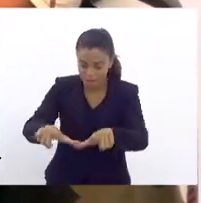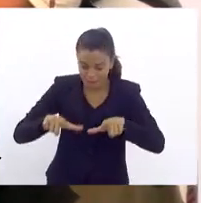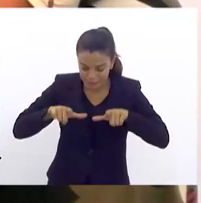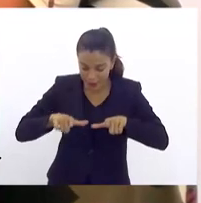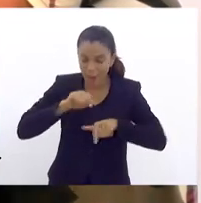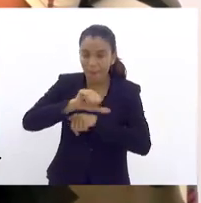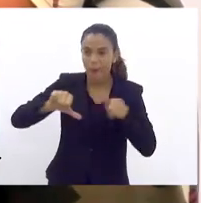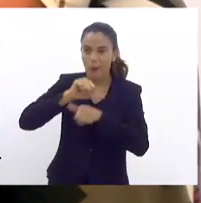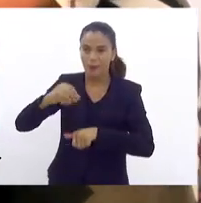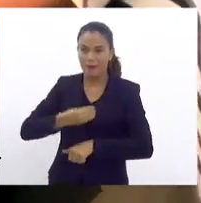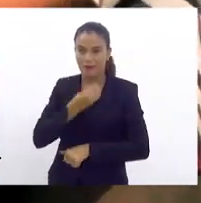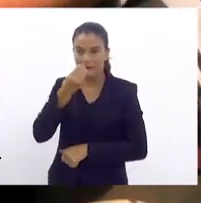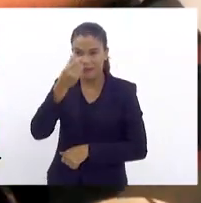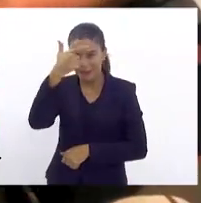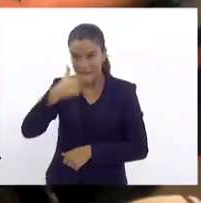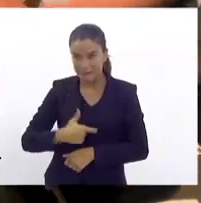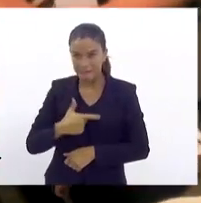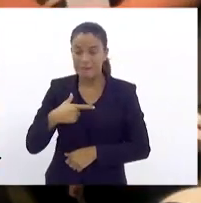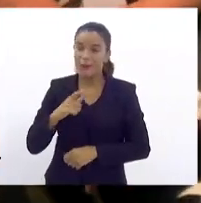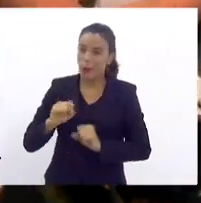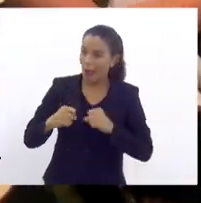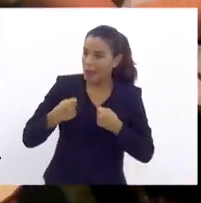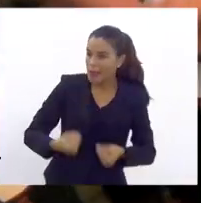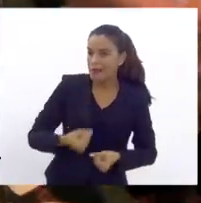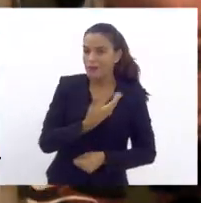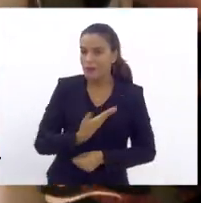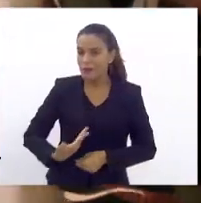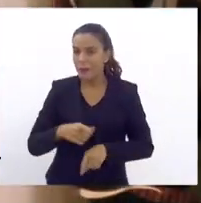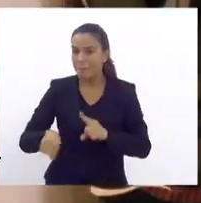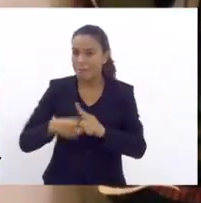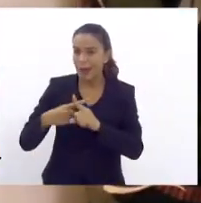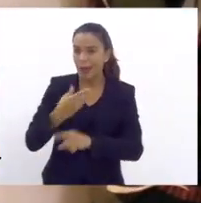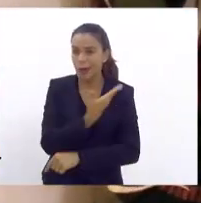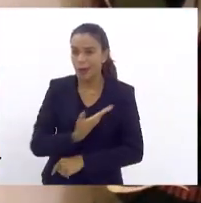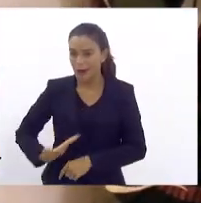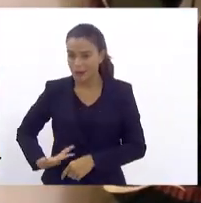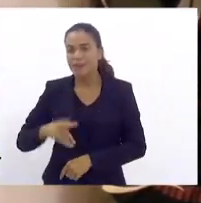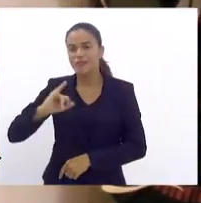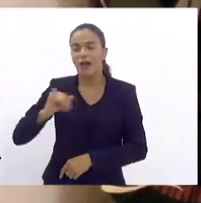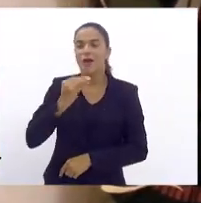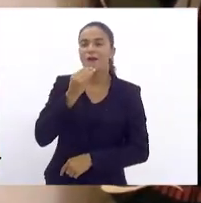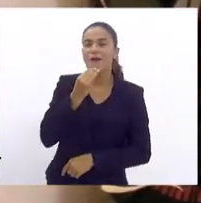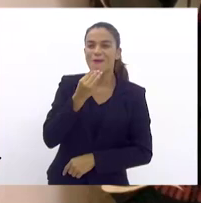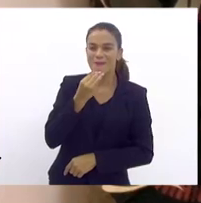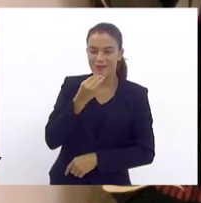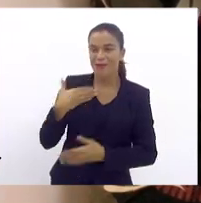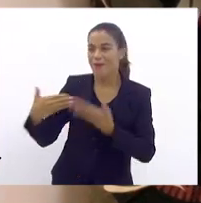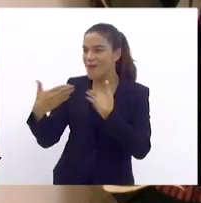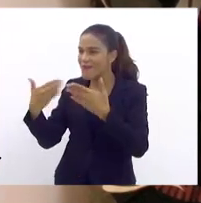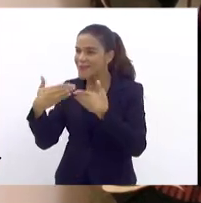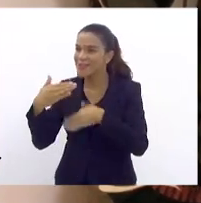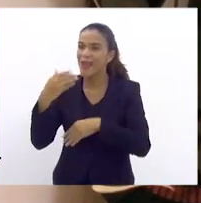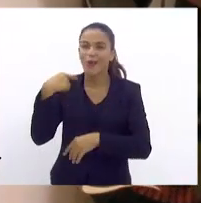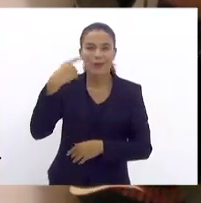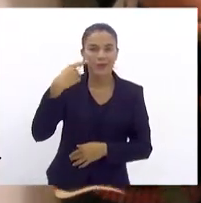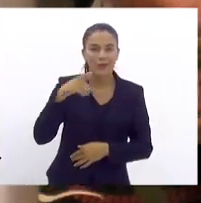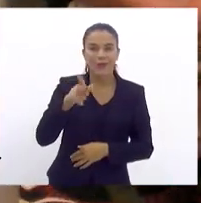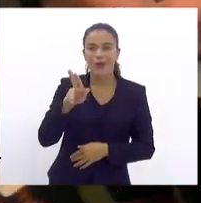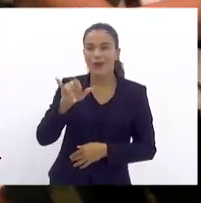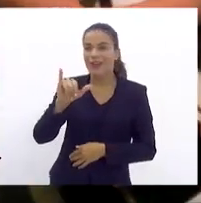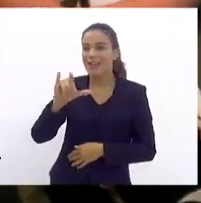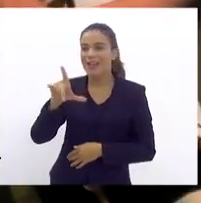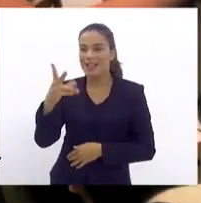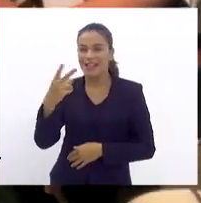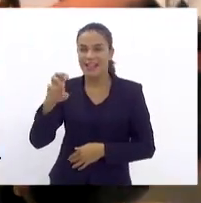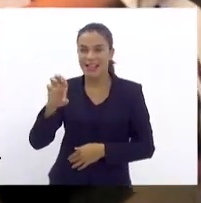esse olhar então eu acho assim a defensoria junto com a o governo a gente já teve a oportunidade também conversar com Doutor Guilherme junto com